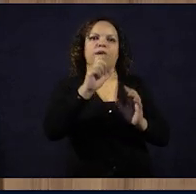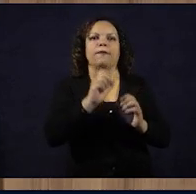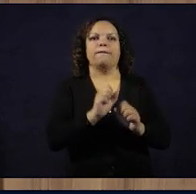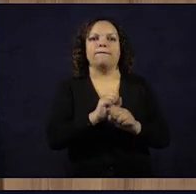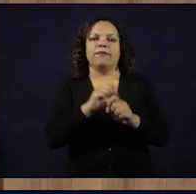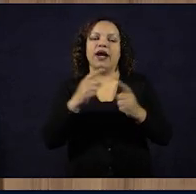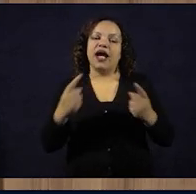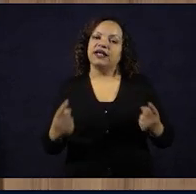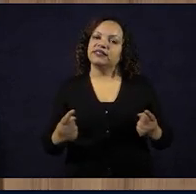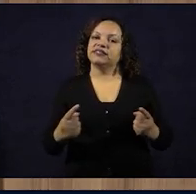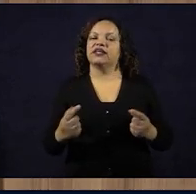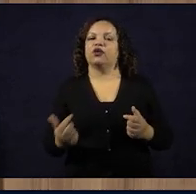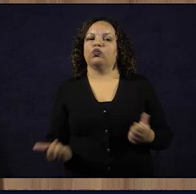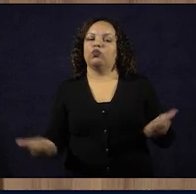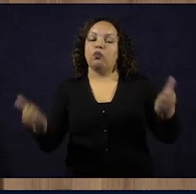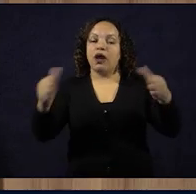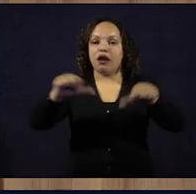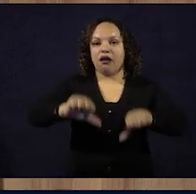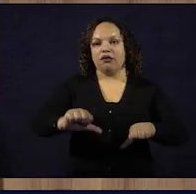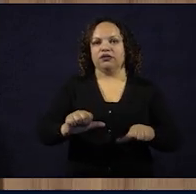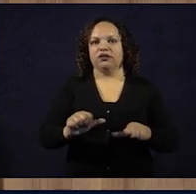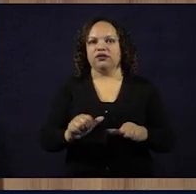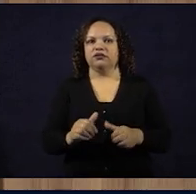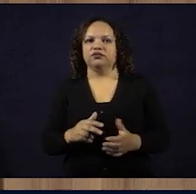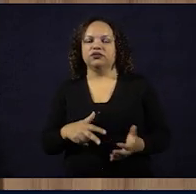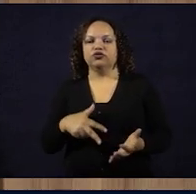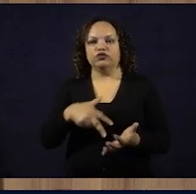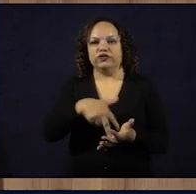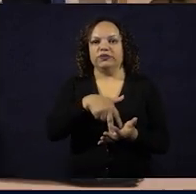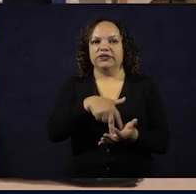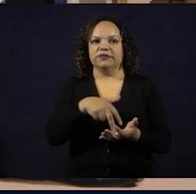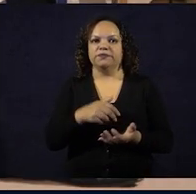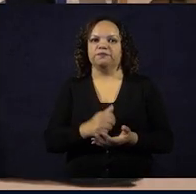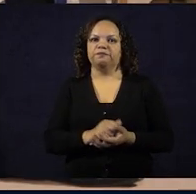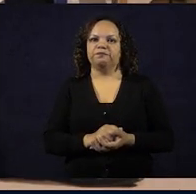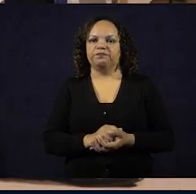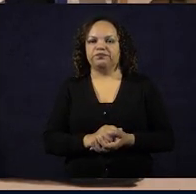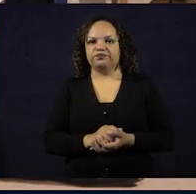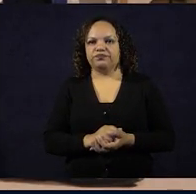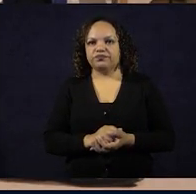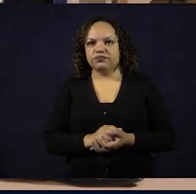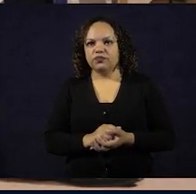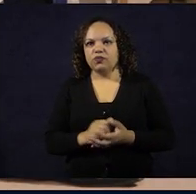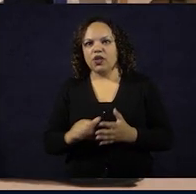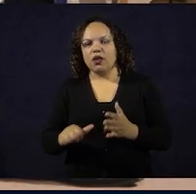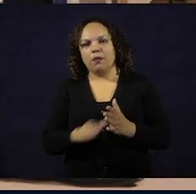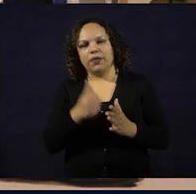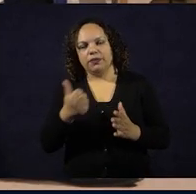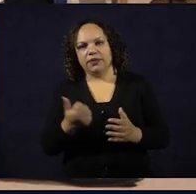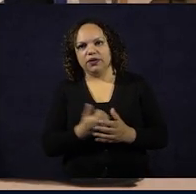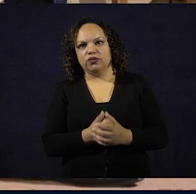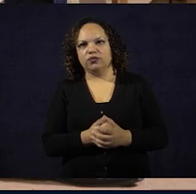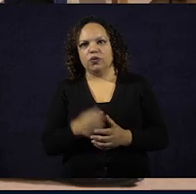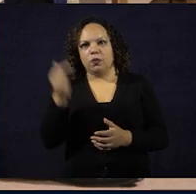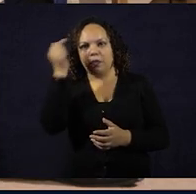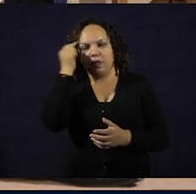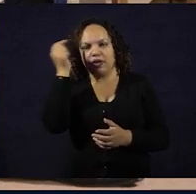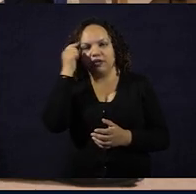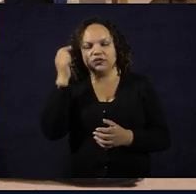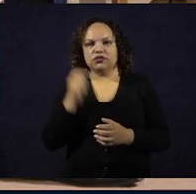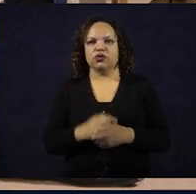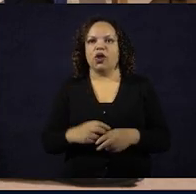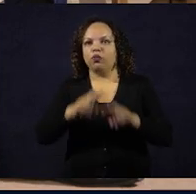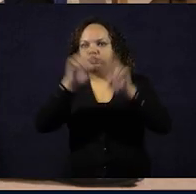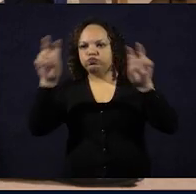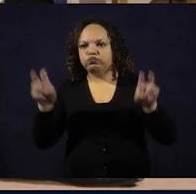essa trajetória de que é dessa tendência de queda deveria ser mantida bom primeiro eu acho que esse